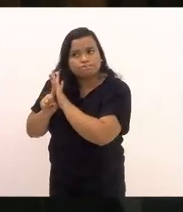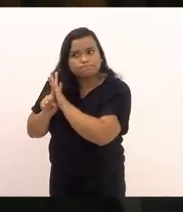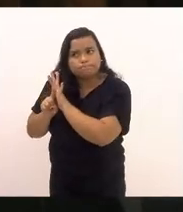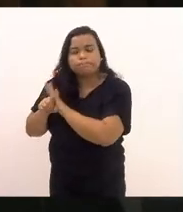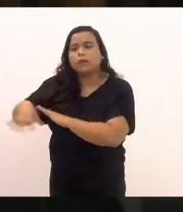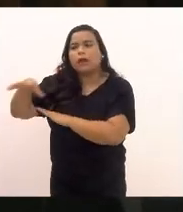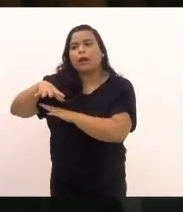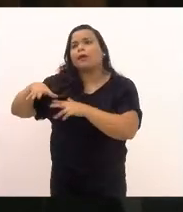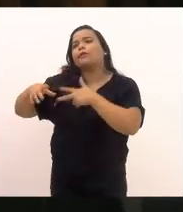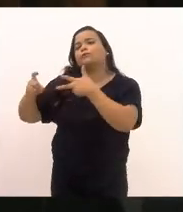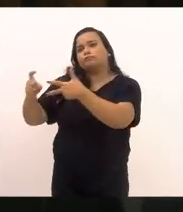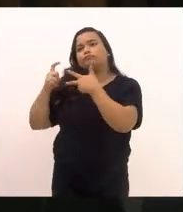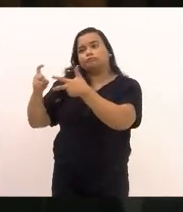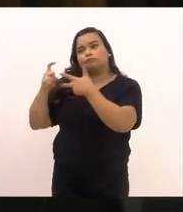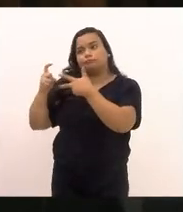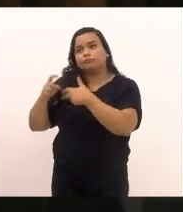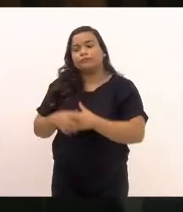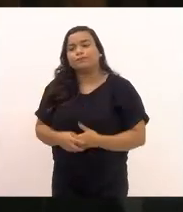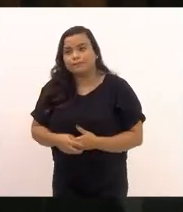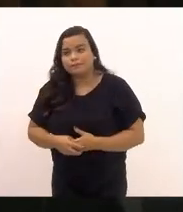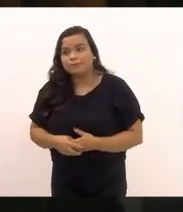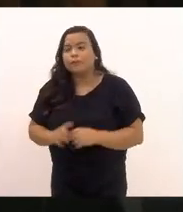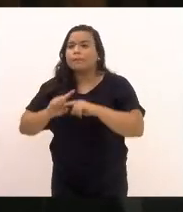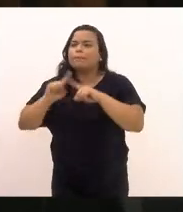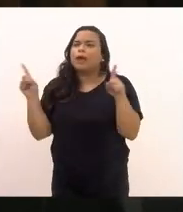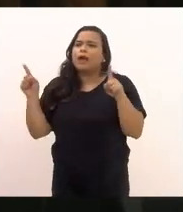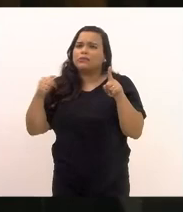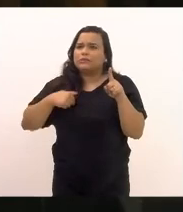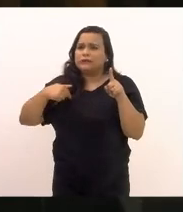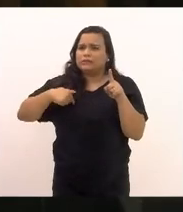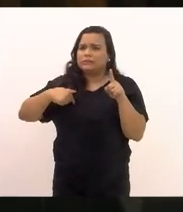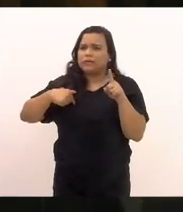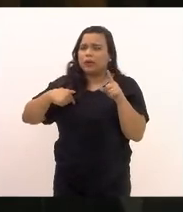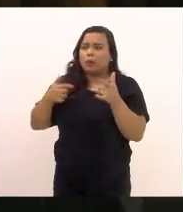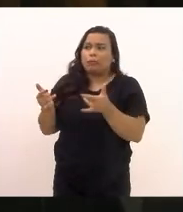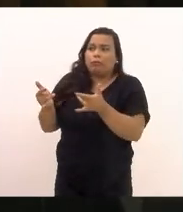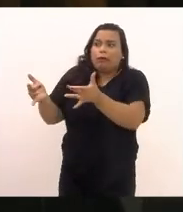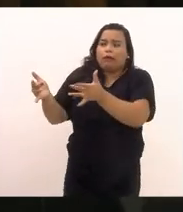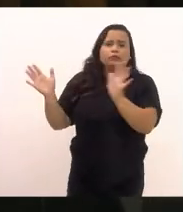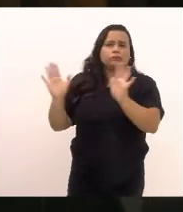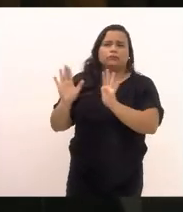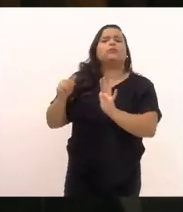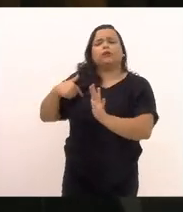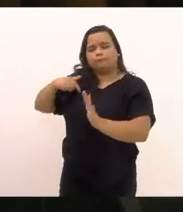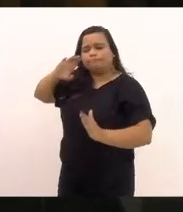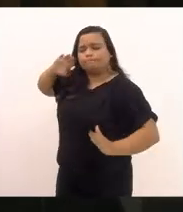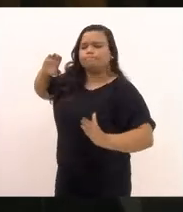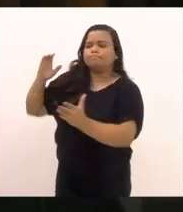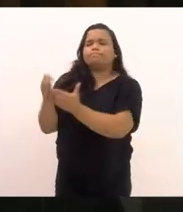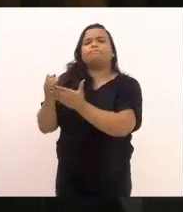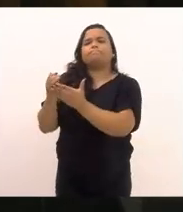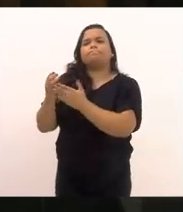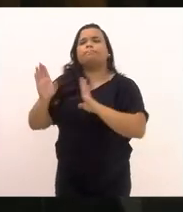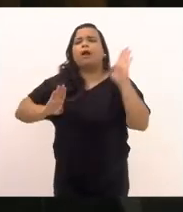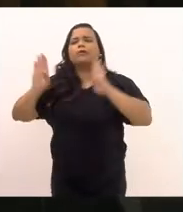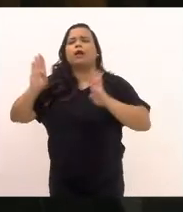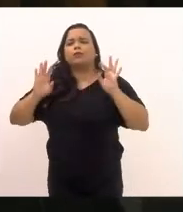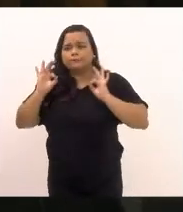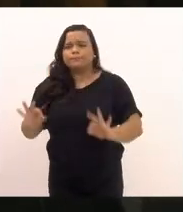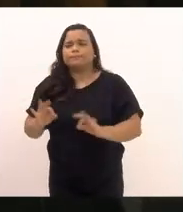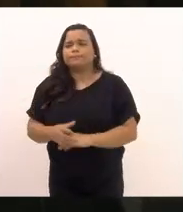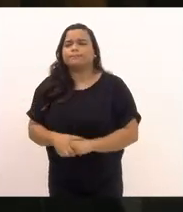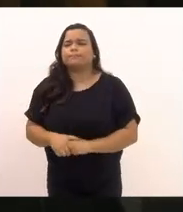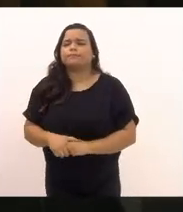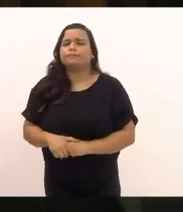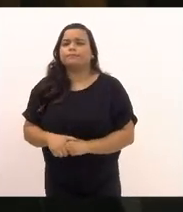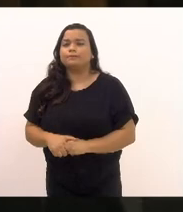Executivo. E eu não abro mão disso no nosso mandato, de forma alguma, tia Ju.